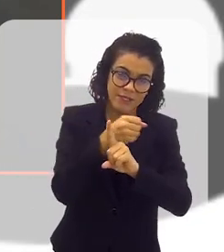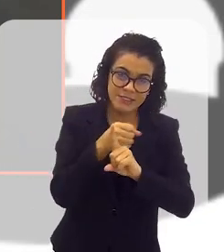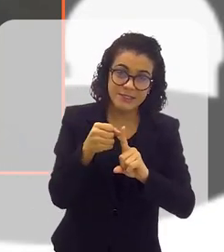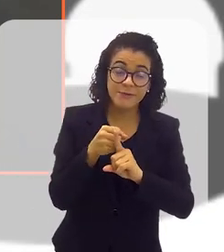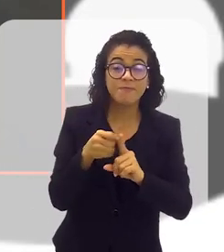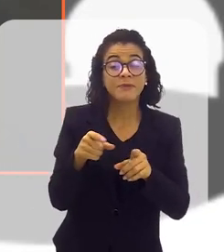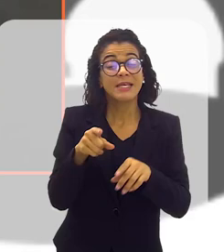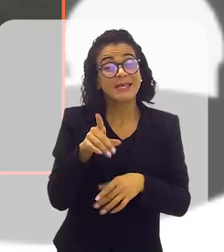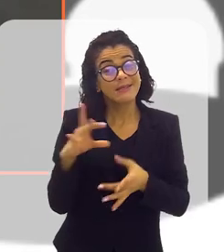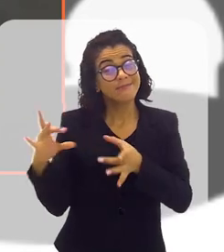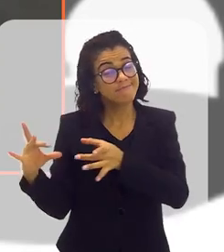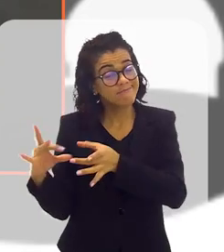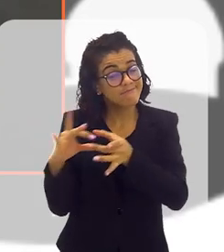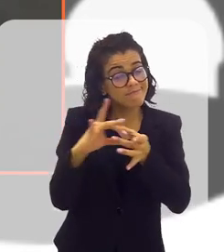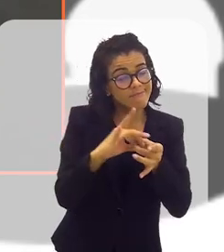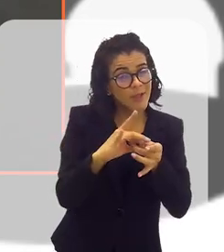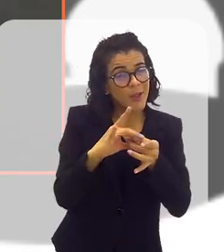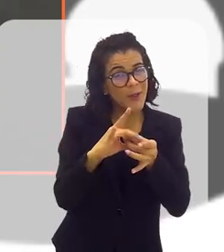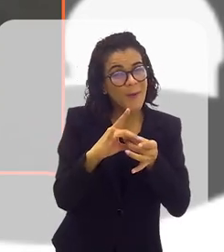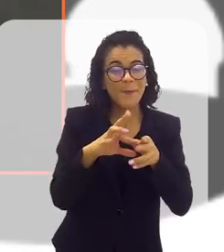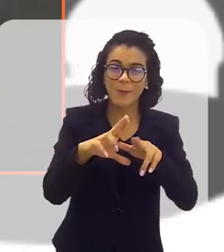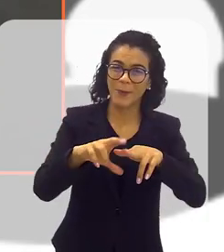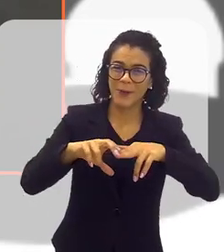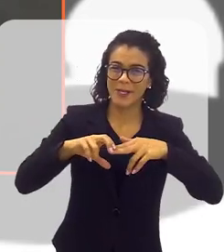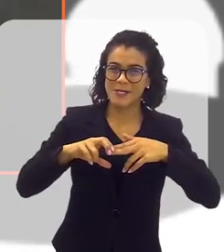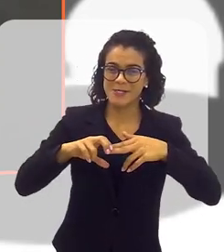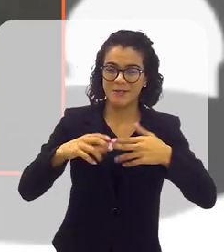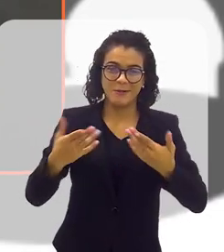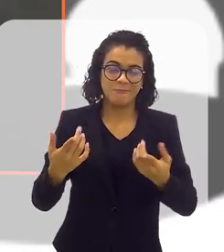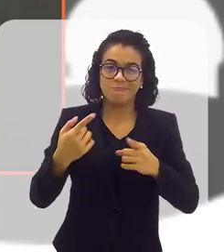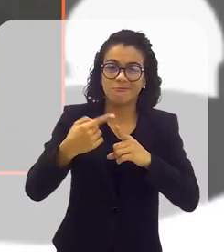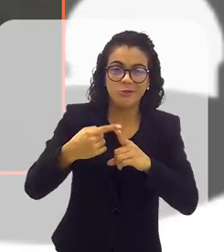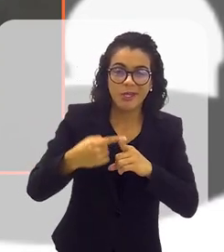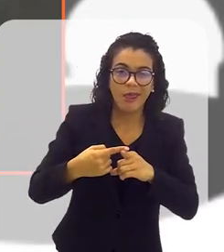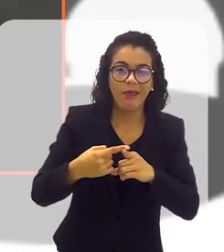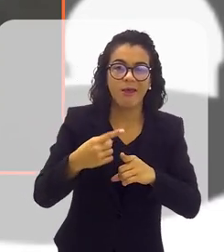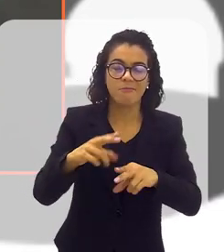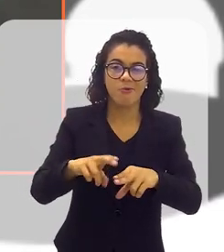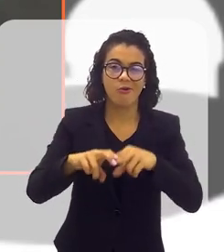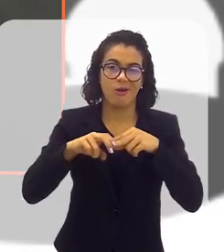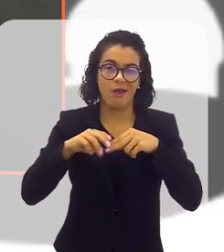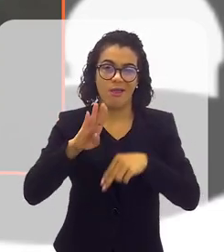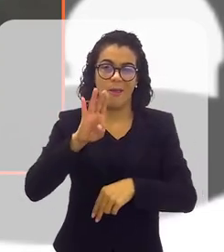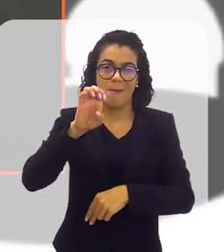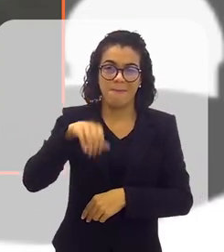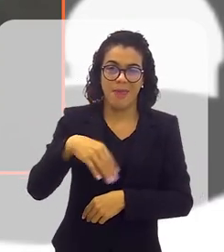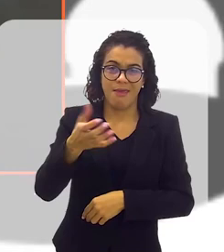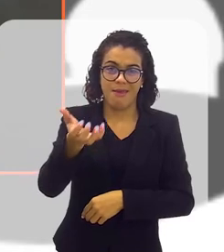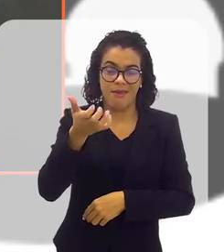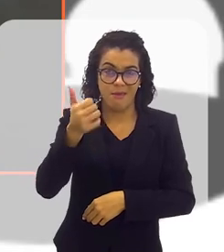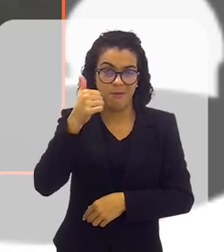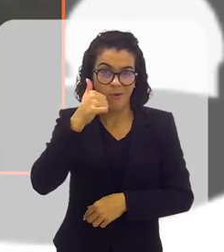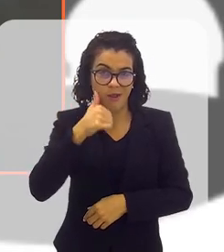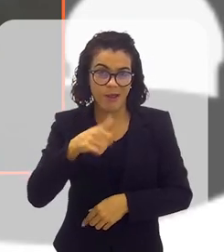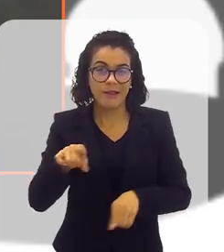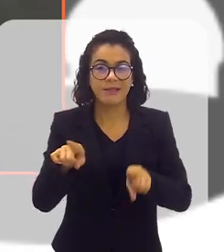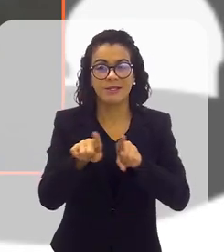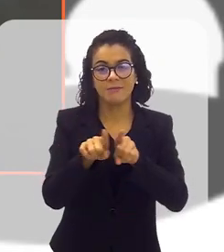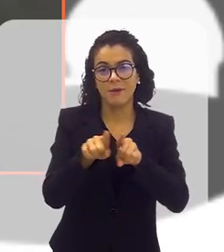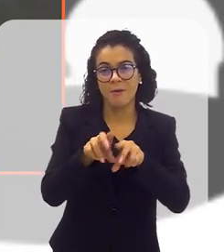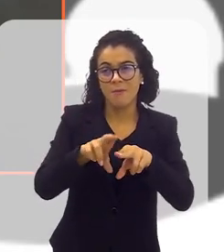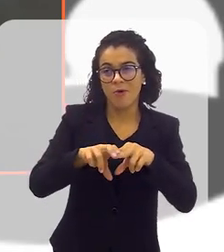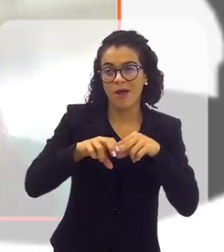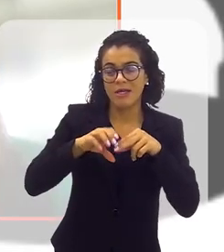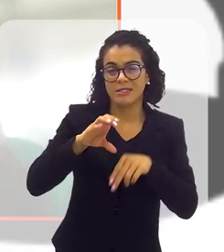violência. E nesse sentido nos conectamos, porque por meio do Bem Querer Mulher, por meio